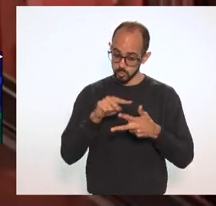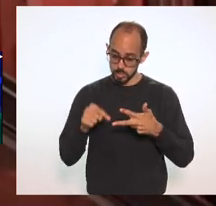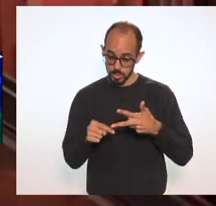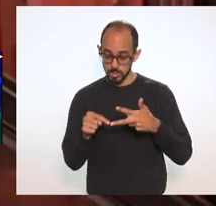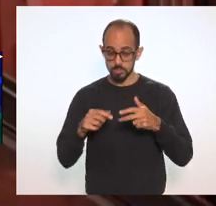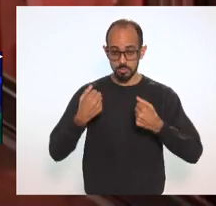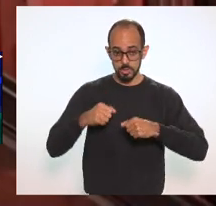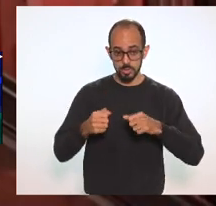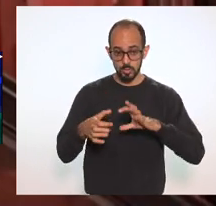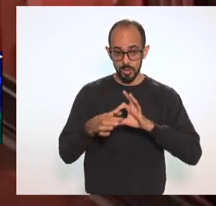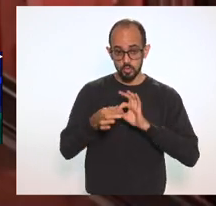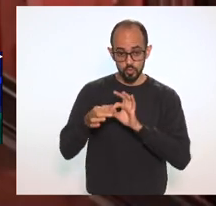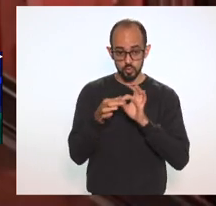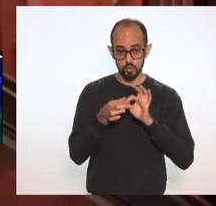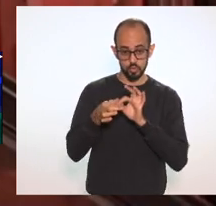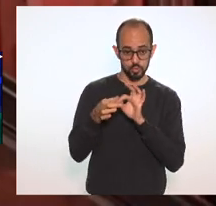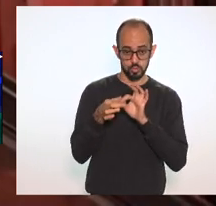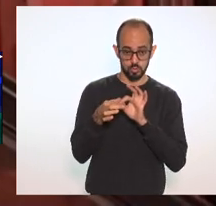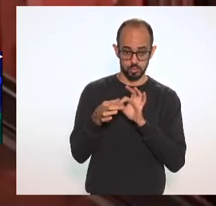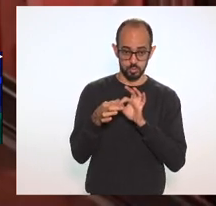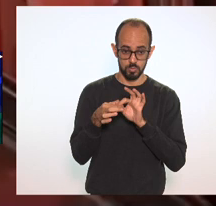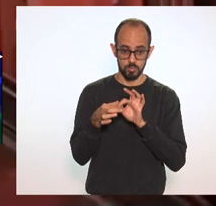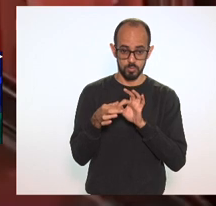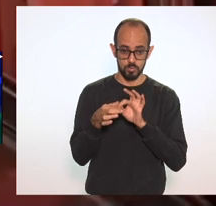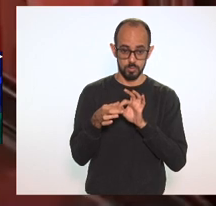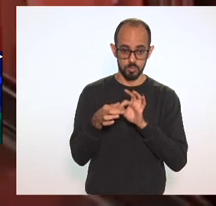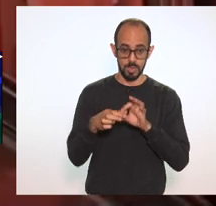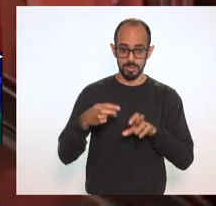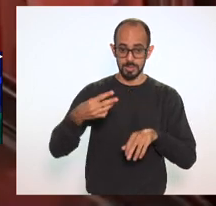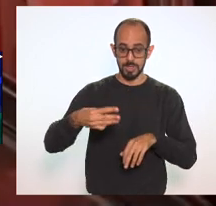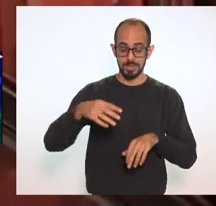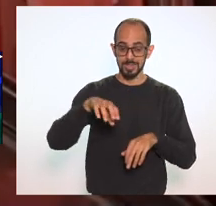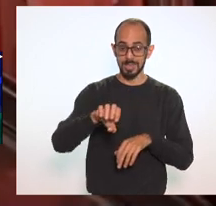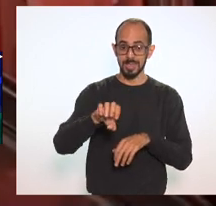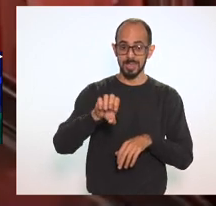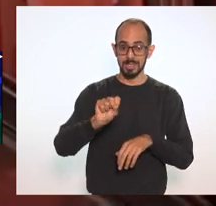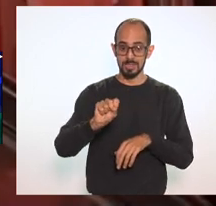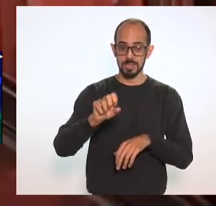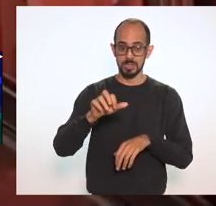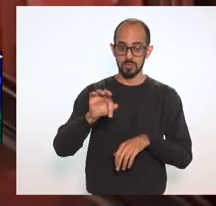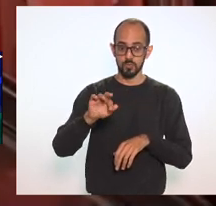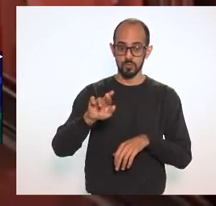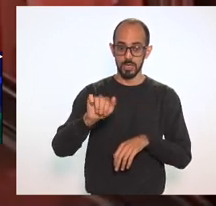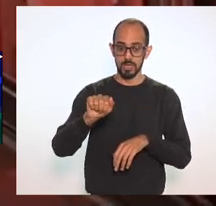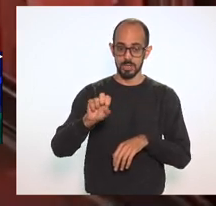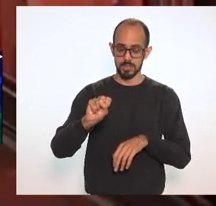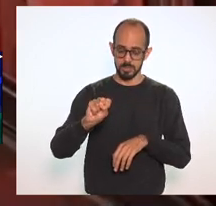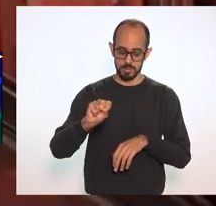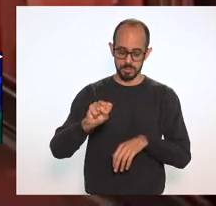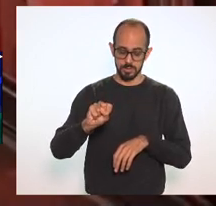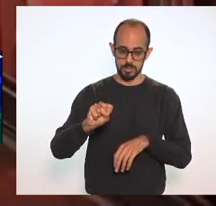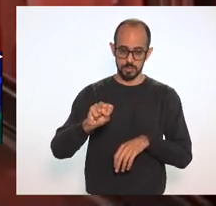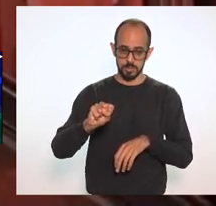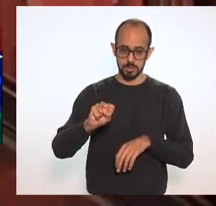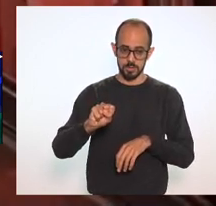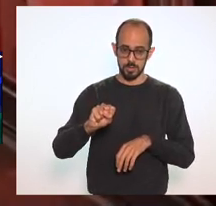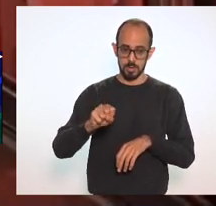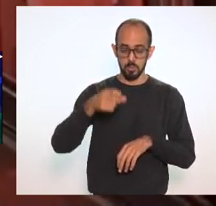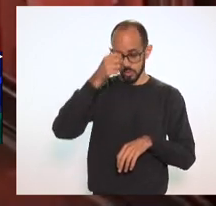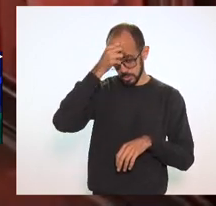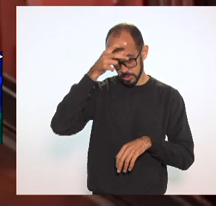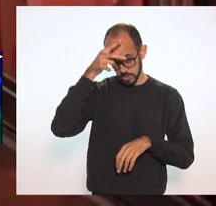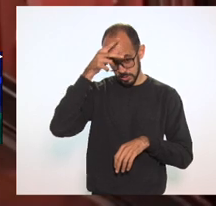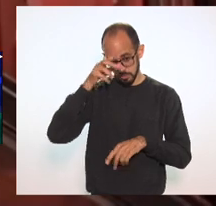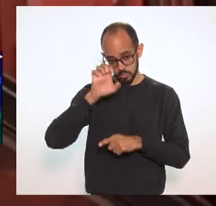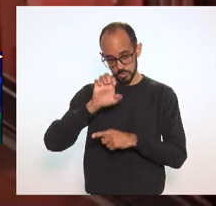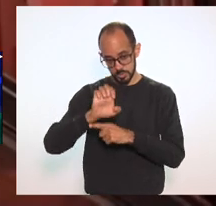juntas é porque o nosso grande objetivo é a população é o povo deixa